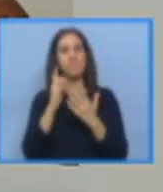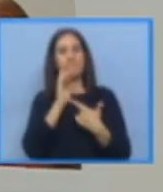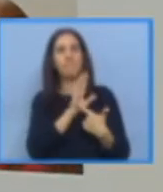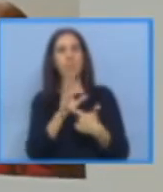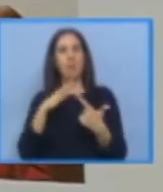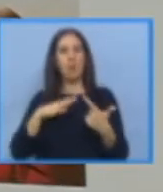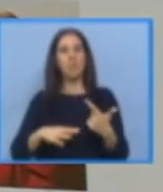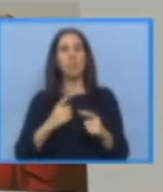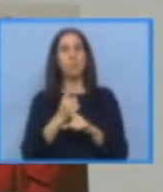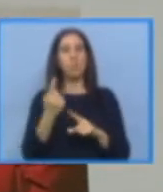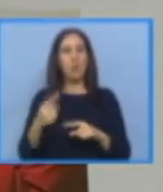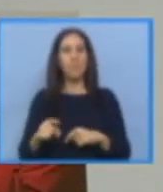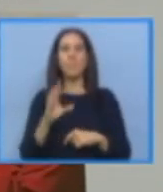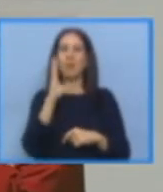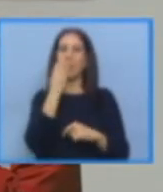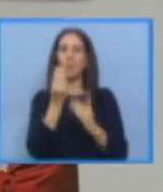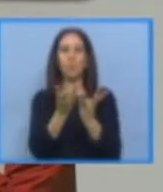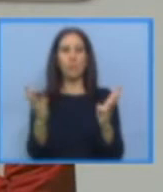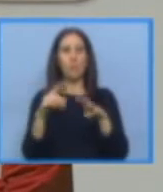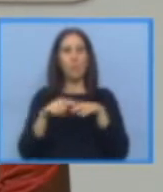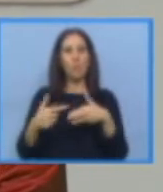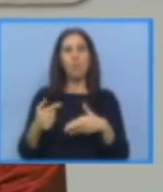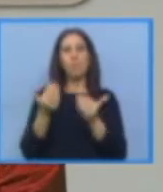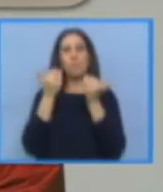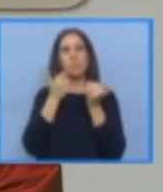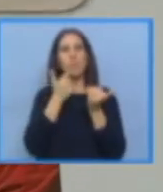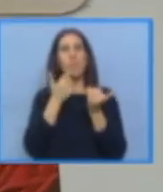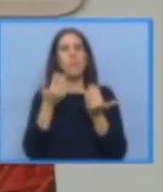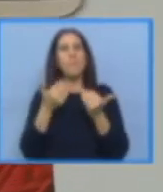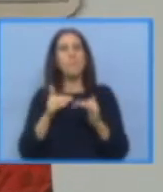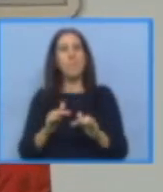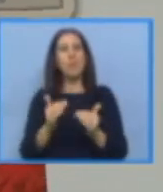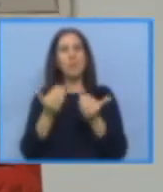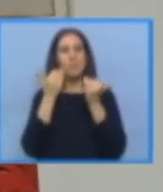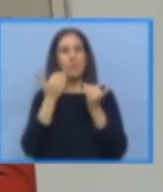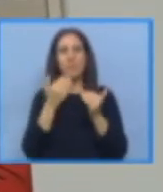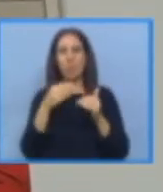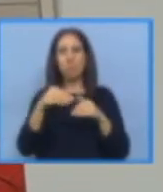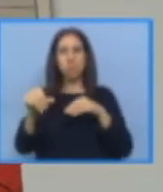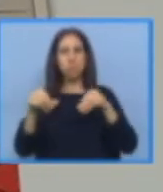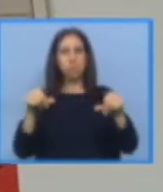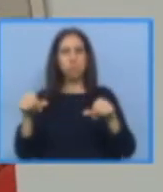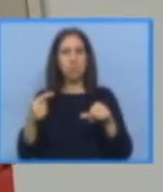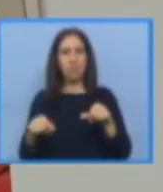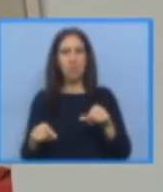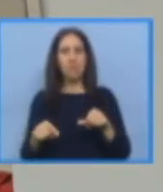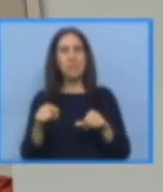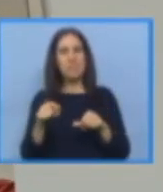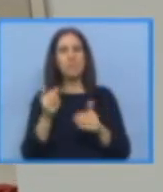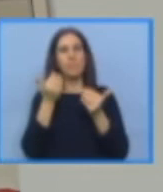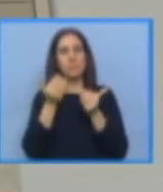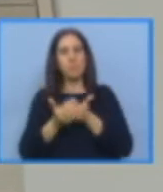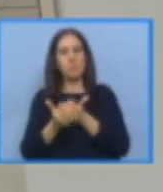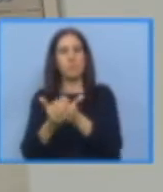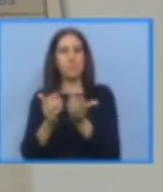alunos têm, hoje em dia, muita informação, mas é informação dispersa e é necessário organizar essa informação.